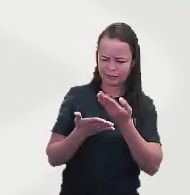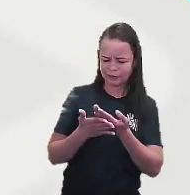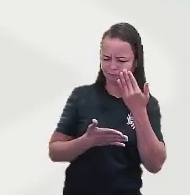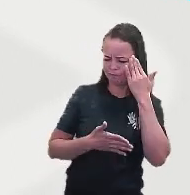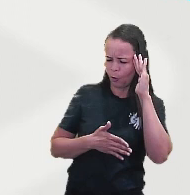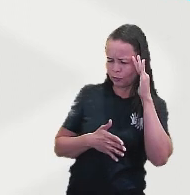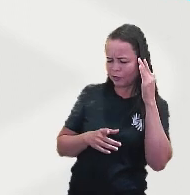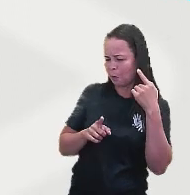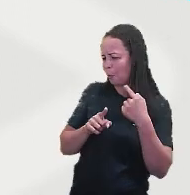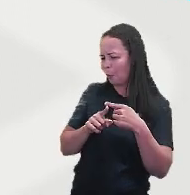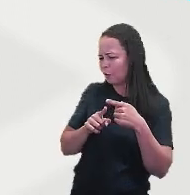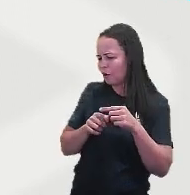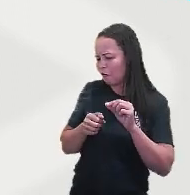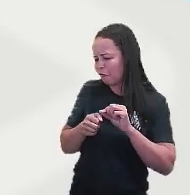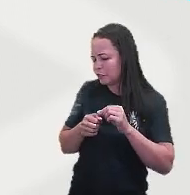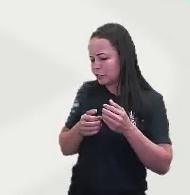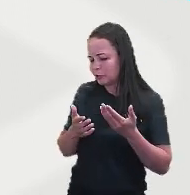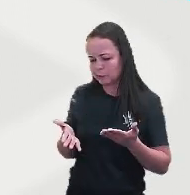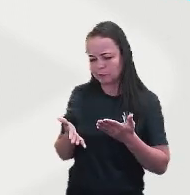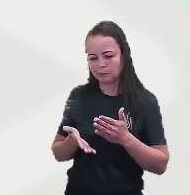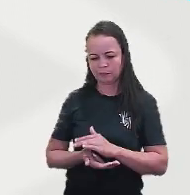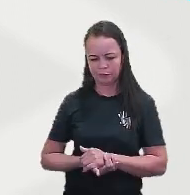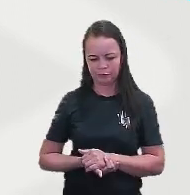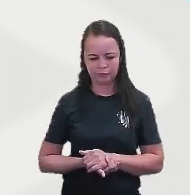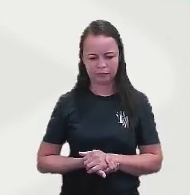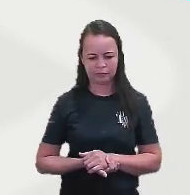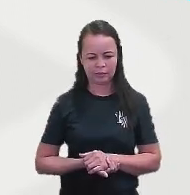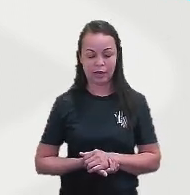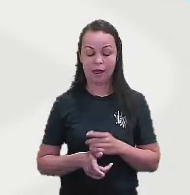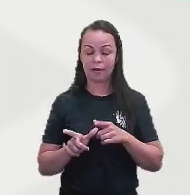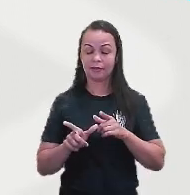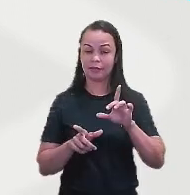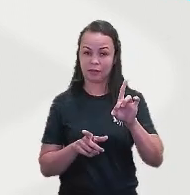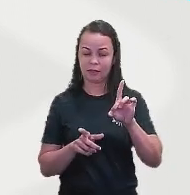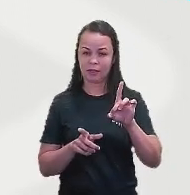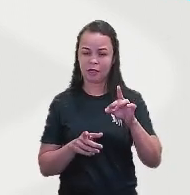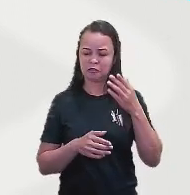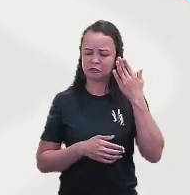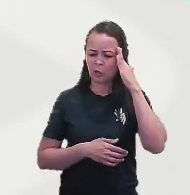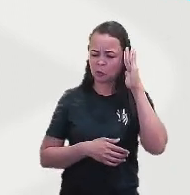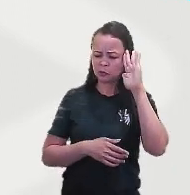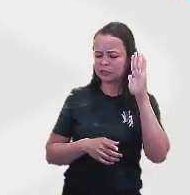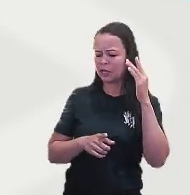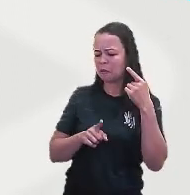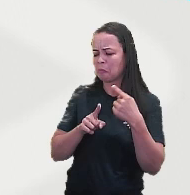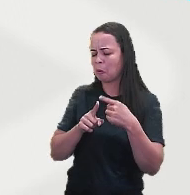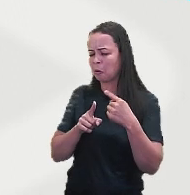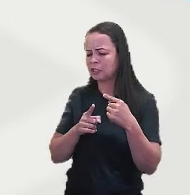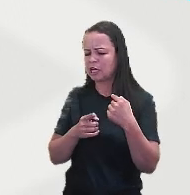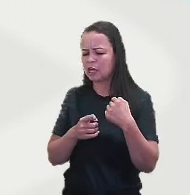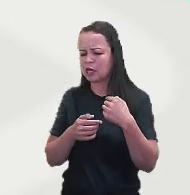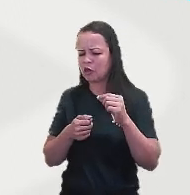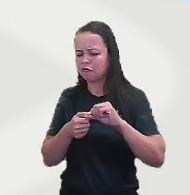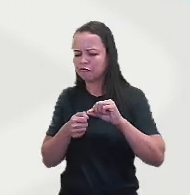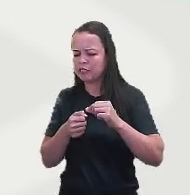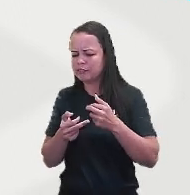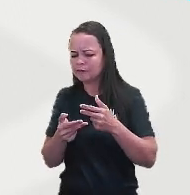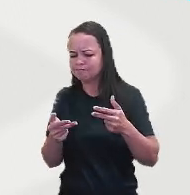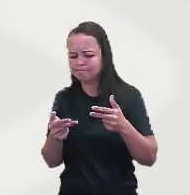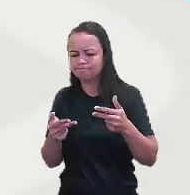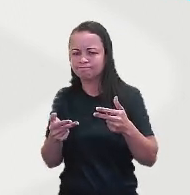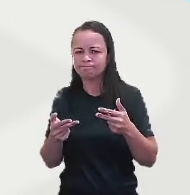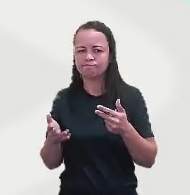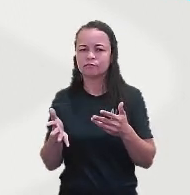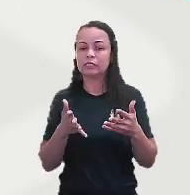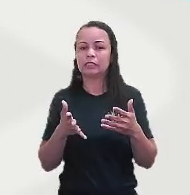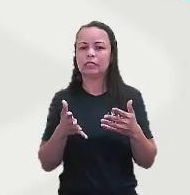isso. Ó, essa letra D. Não sei por que fiz isso, não sei por qual motivo eu fiz isso. Ele não